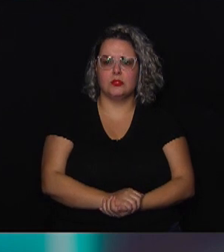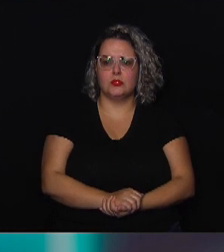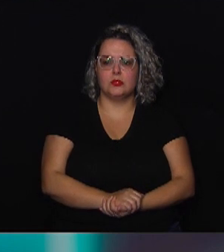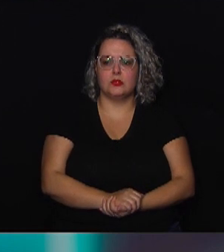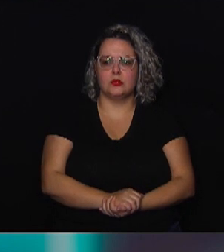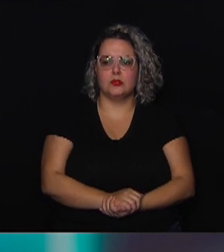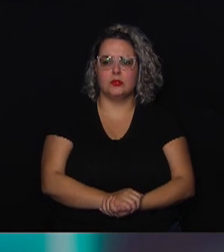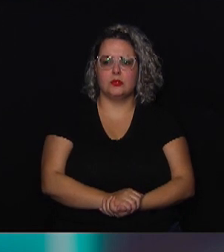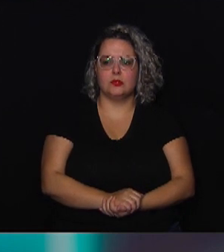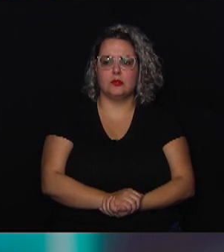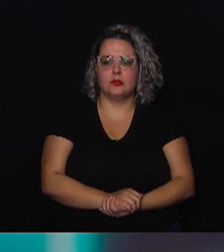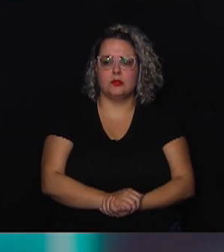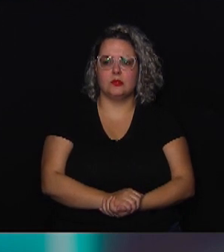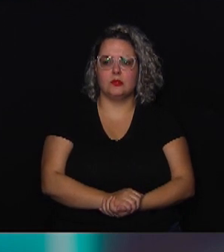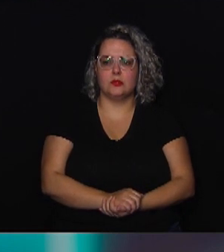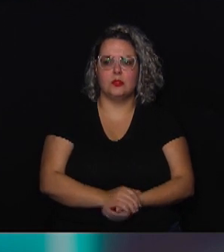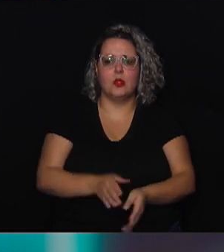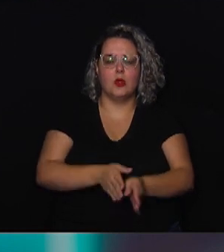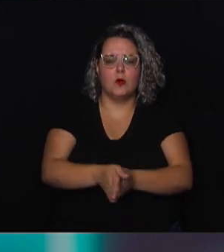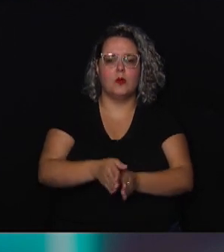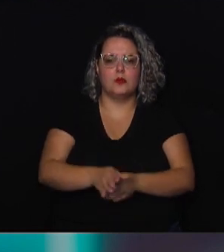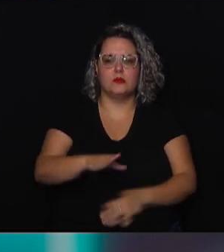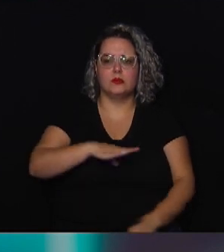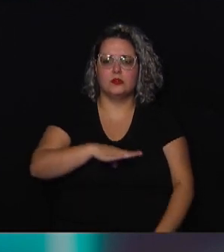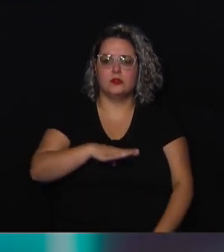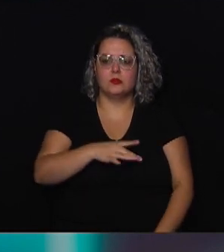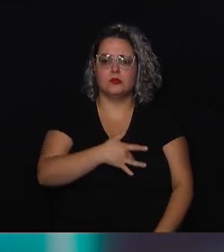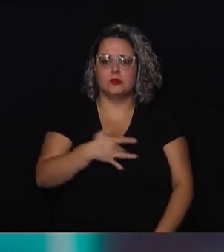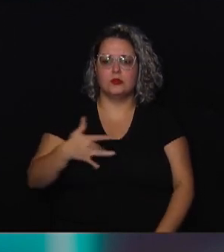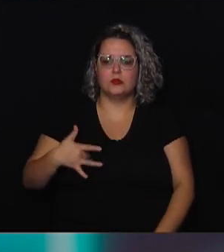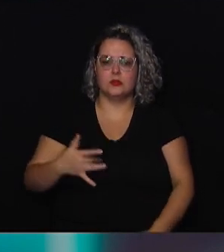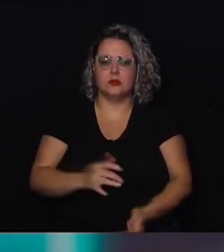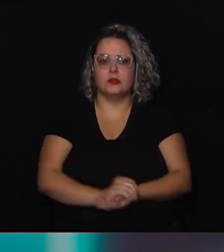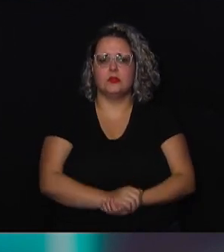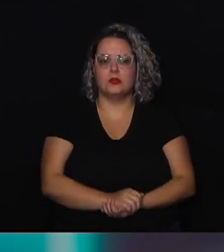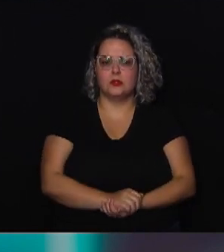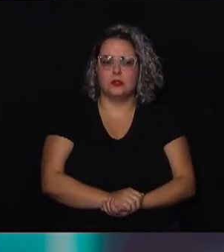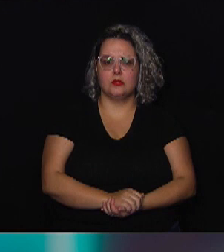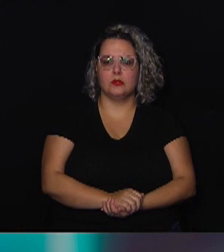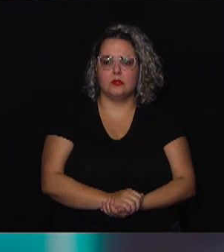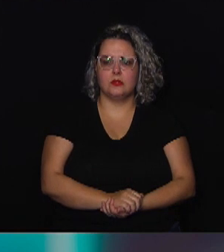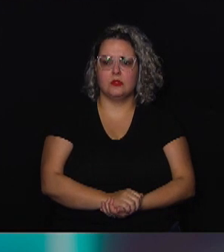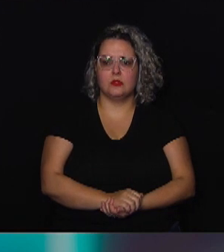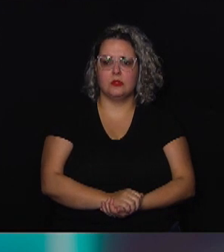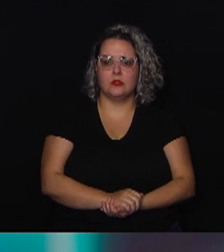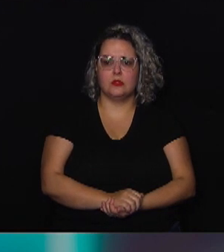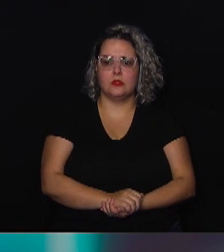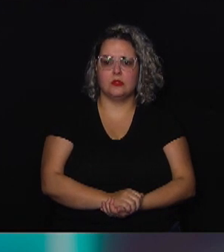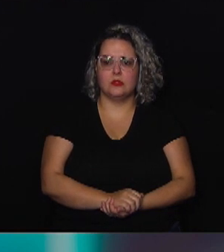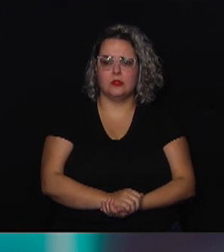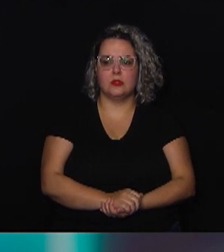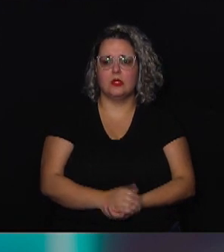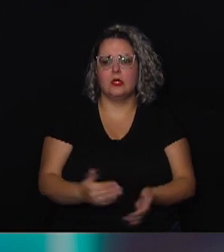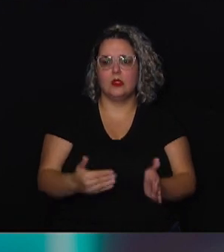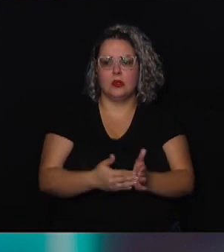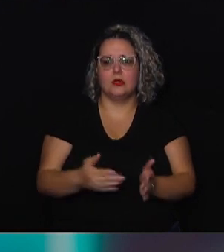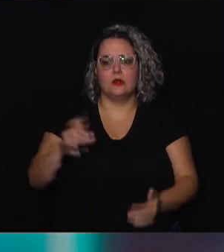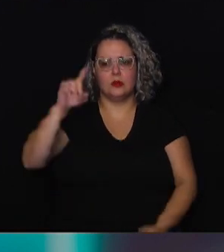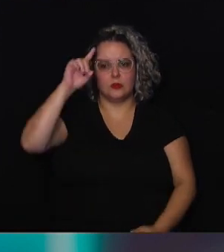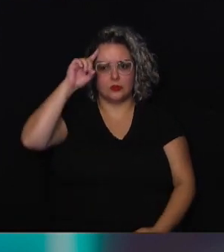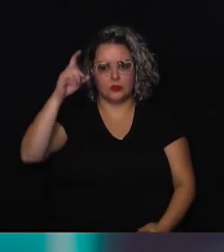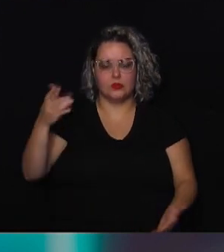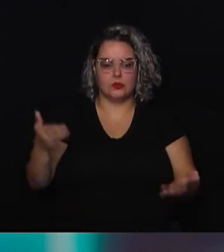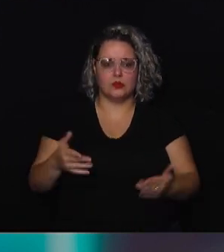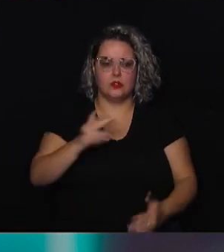o nosso Conselho Municipal de Saúde, que até a data de hoje temos como